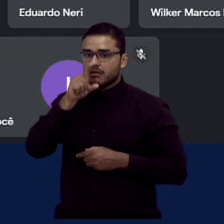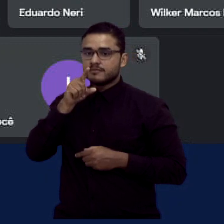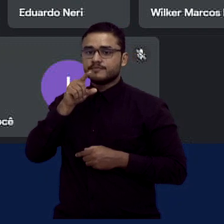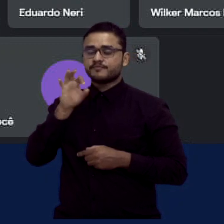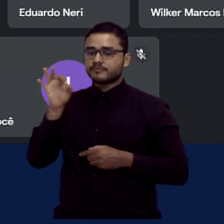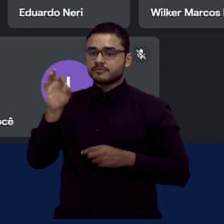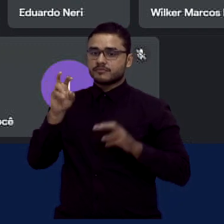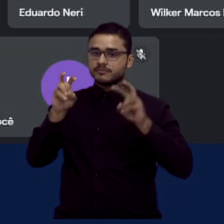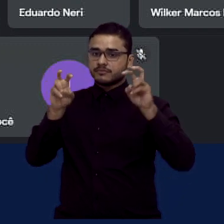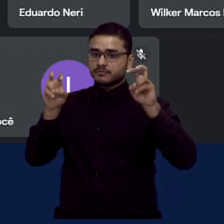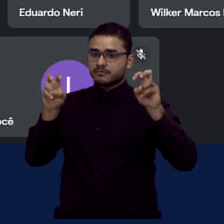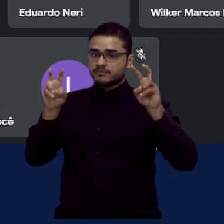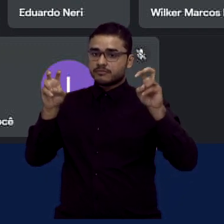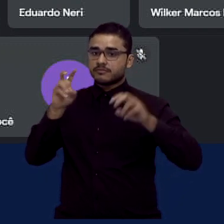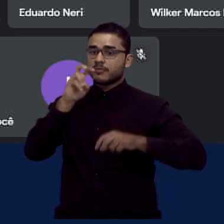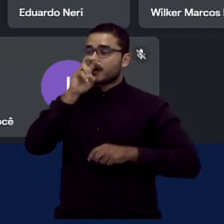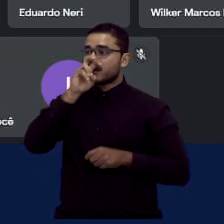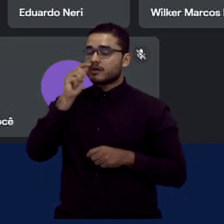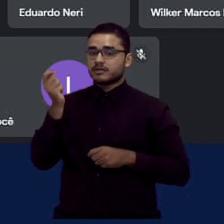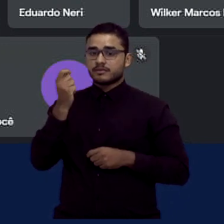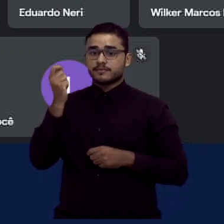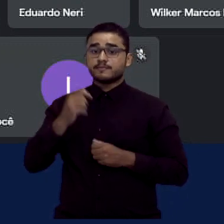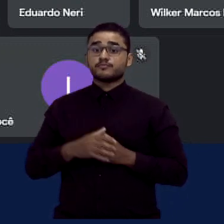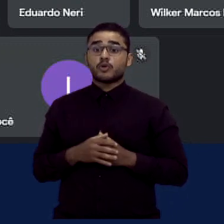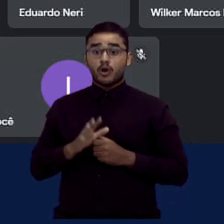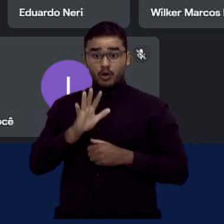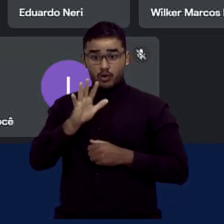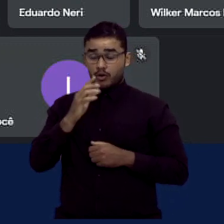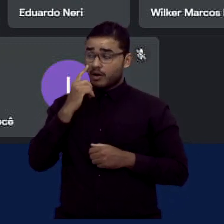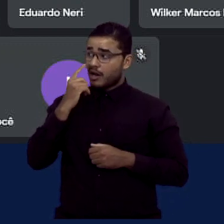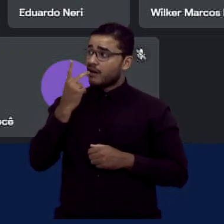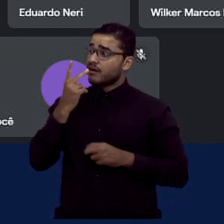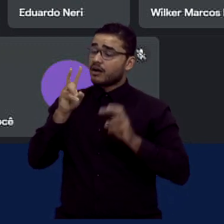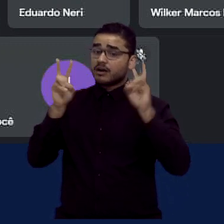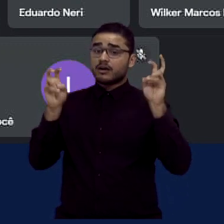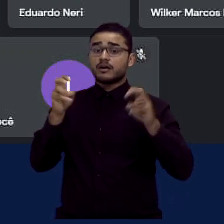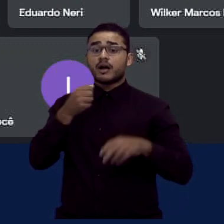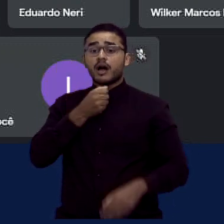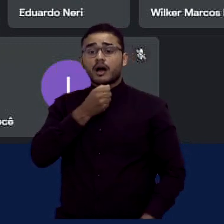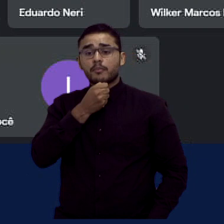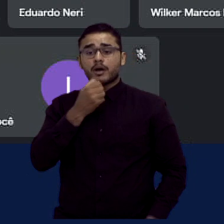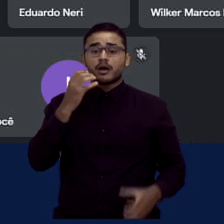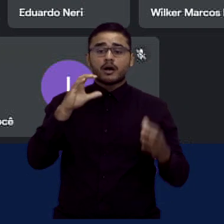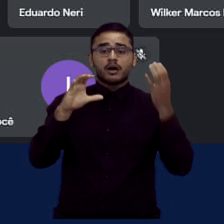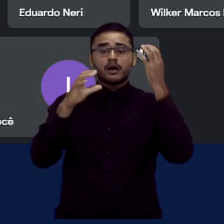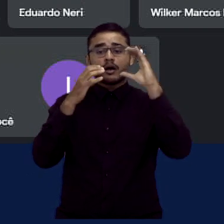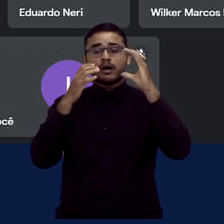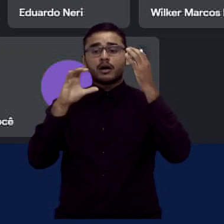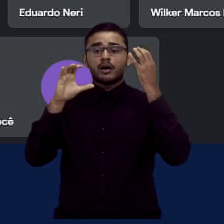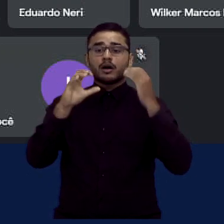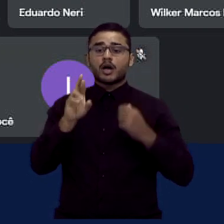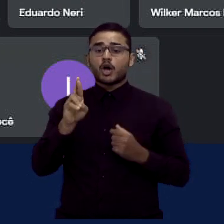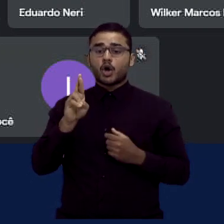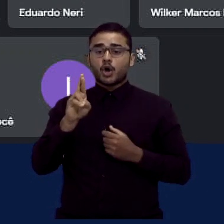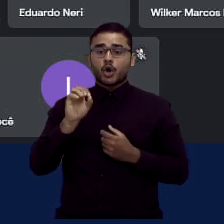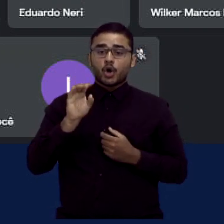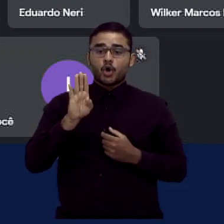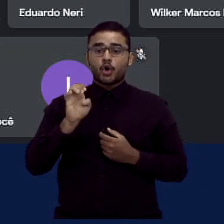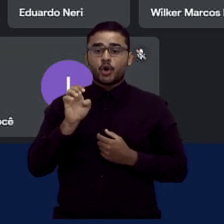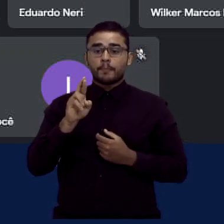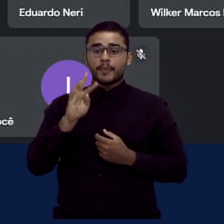gosto de lembrar o Roberto Carlos. Roberto Carlos, boa parte da carreira dele, ele se isentou politicamente para ficar